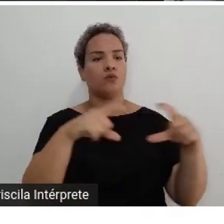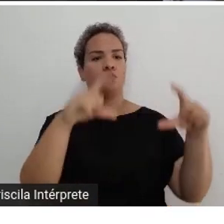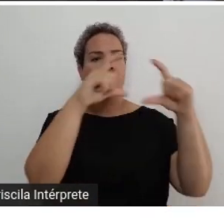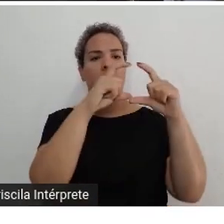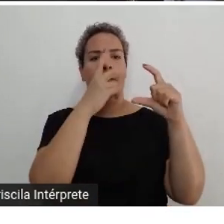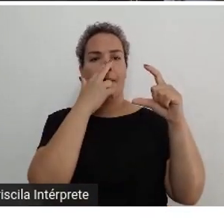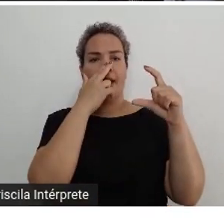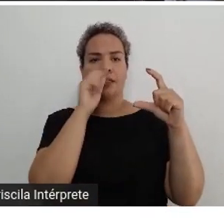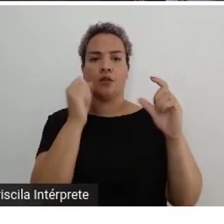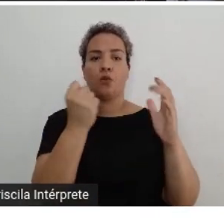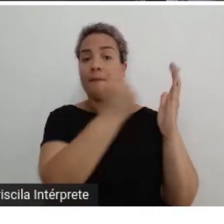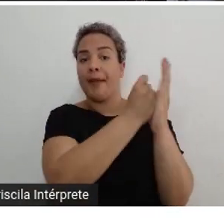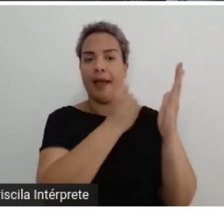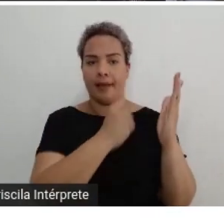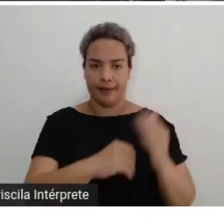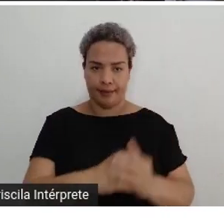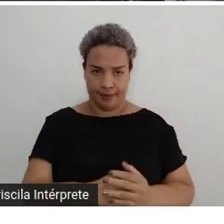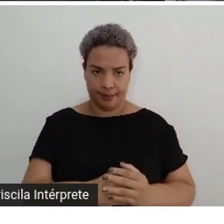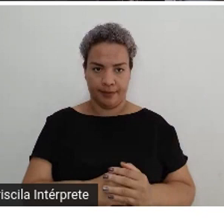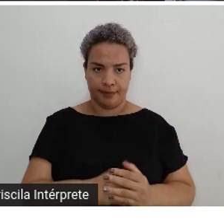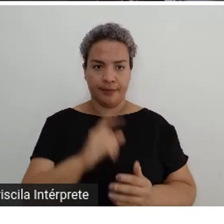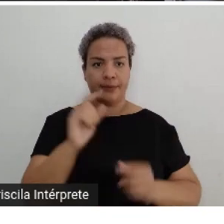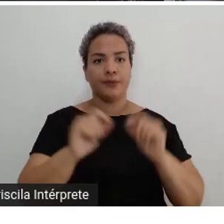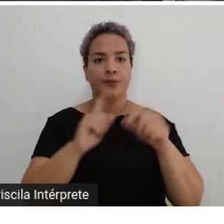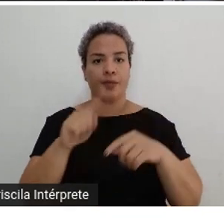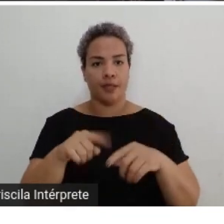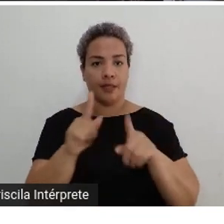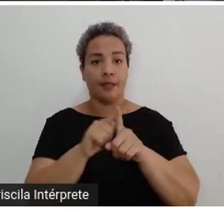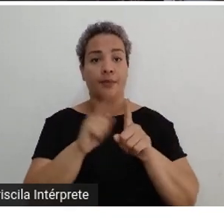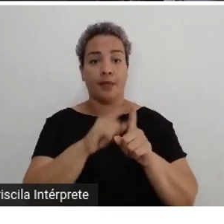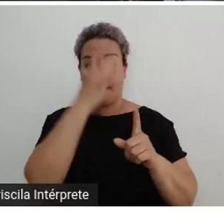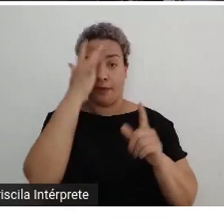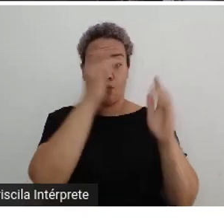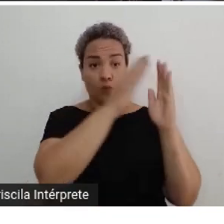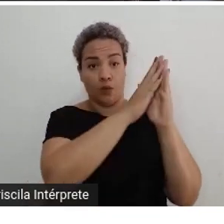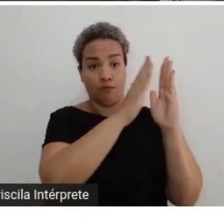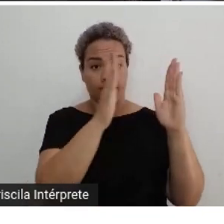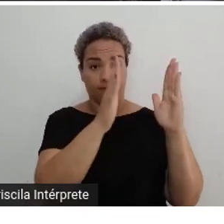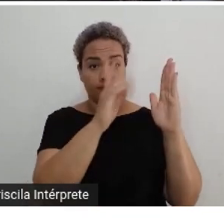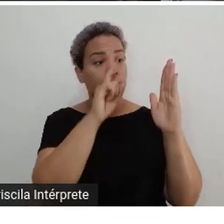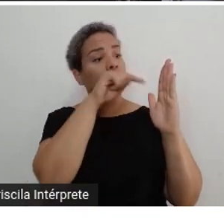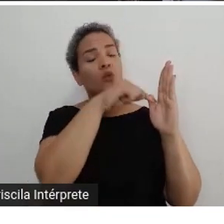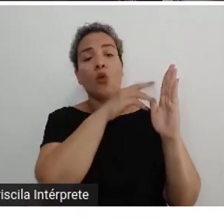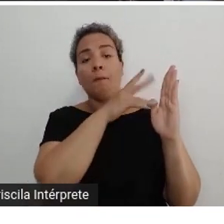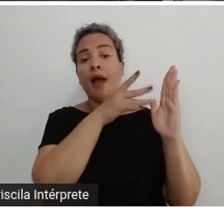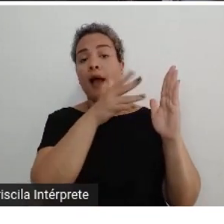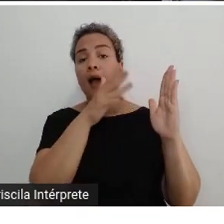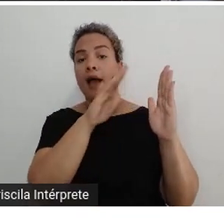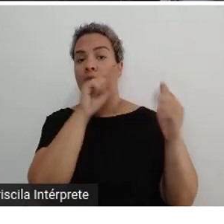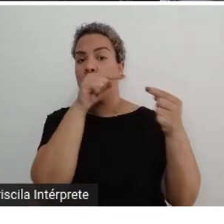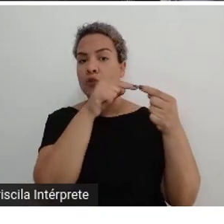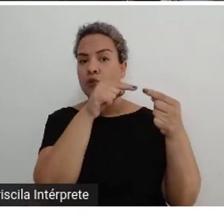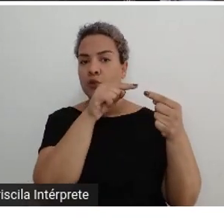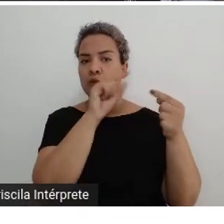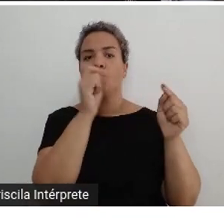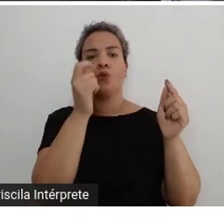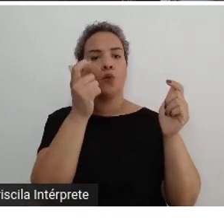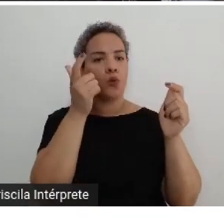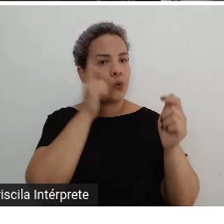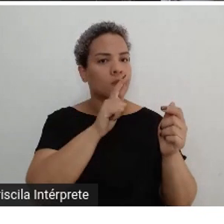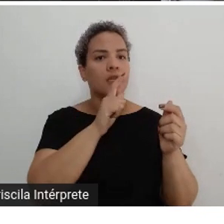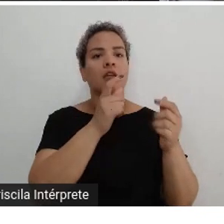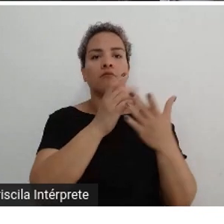um carimbo, tá? Então, digamos, a pessoa passou por esse nó, por esse ponto da jornada, ele vai receber um carimbo